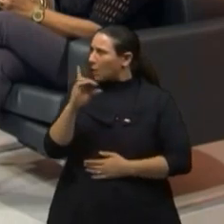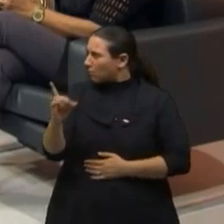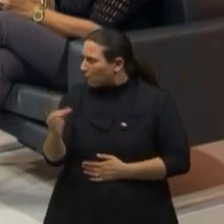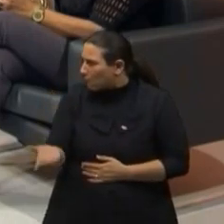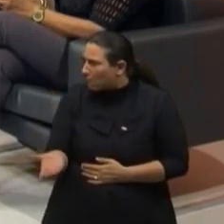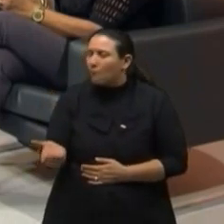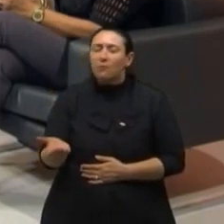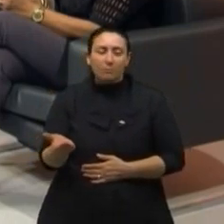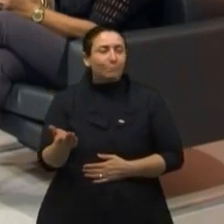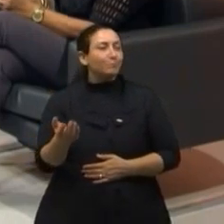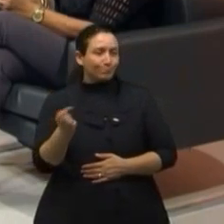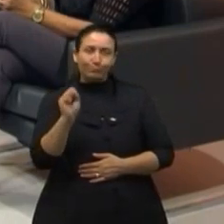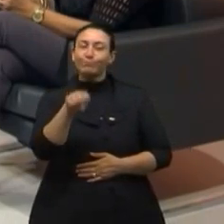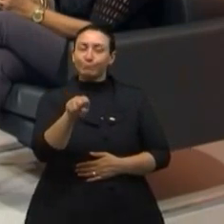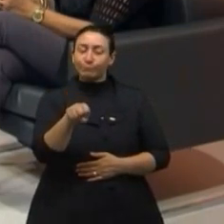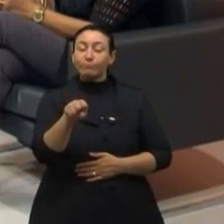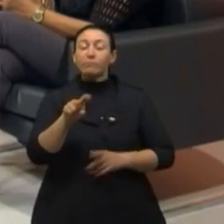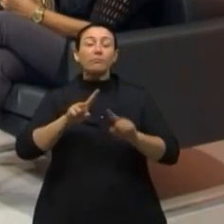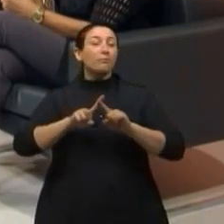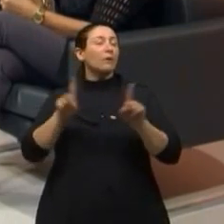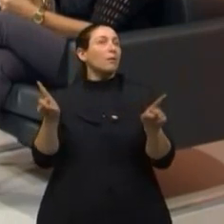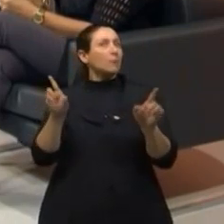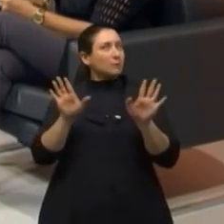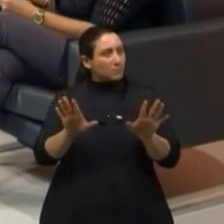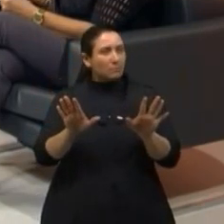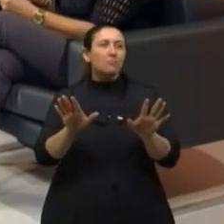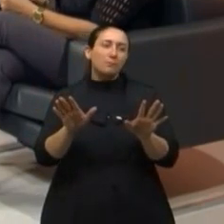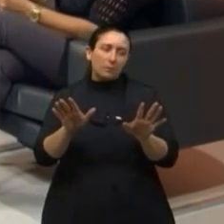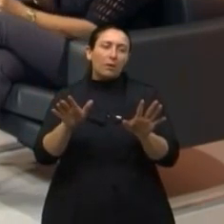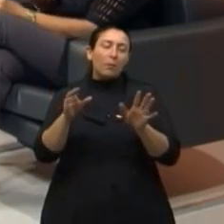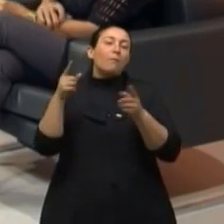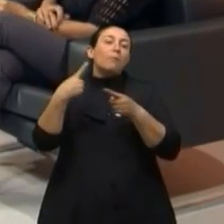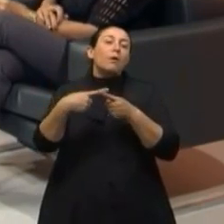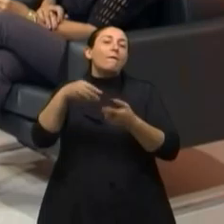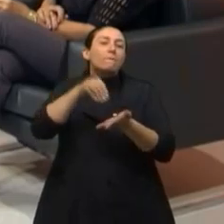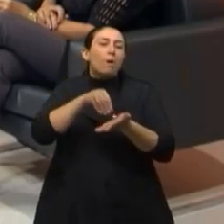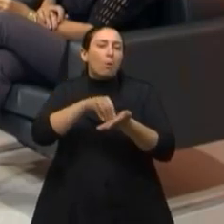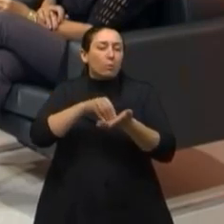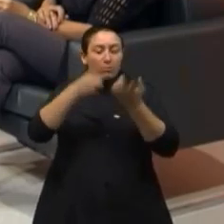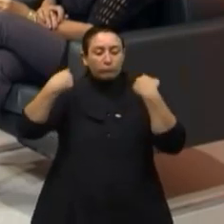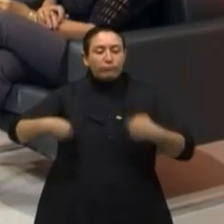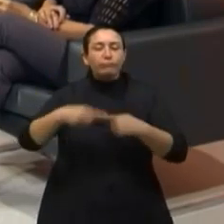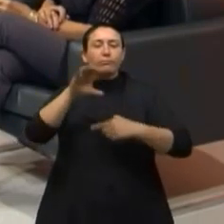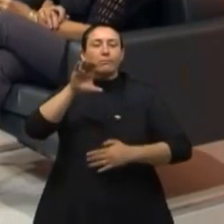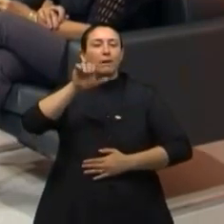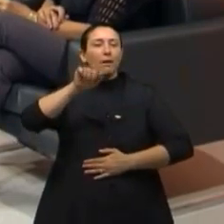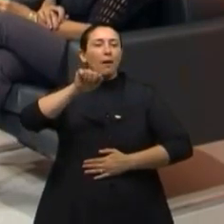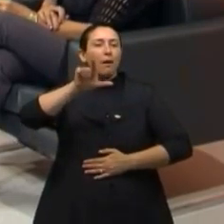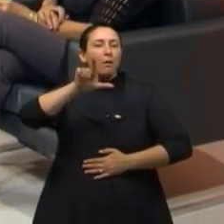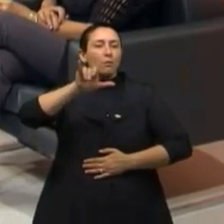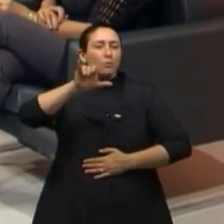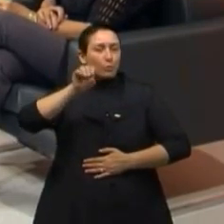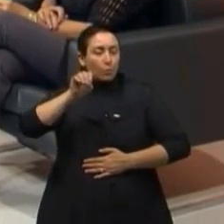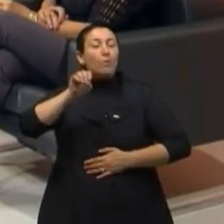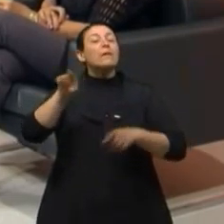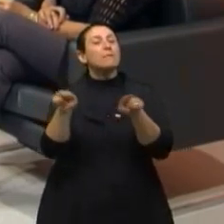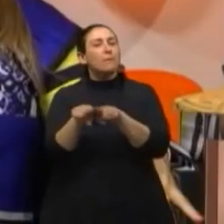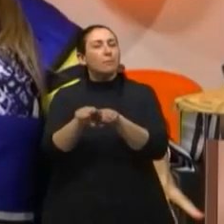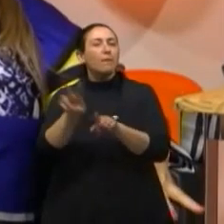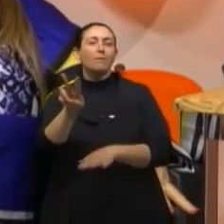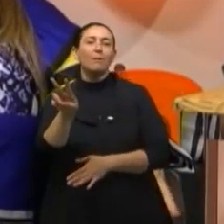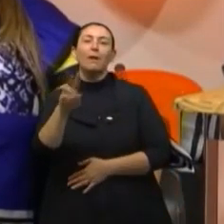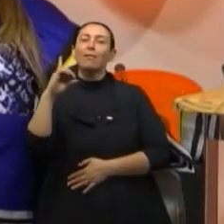sim é um dos fatores mas que seria a falta do cálcio por falta da vitamina D Vit né que